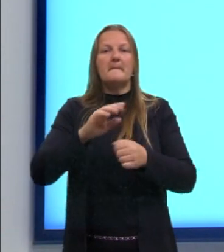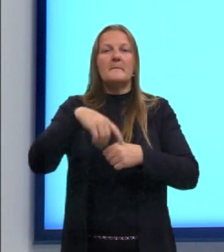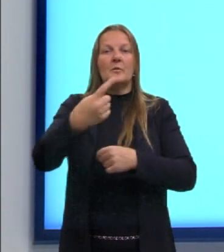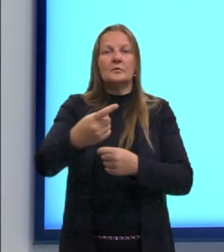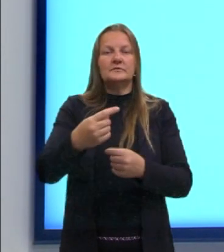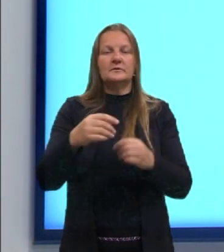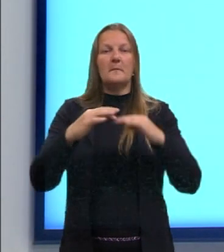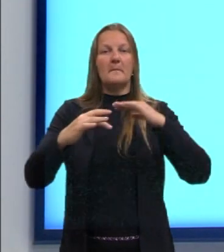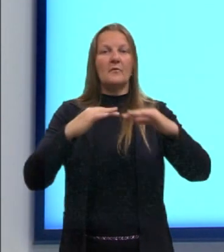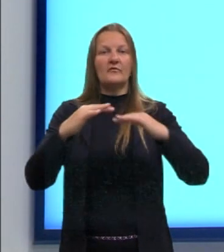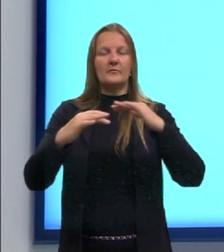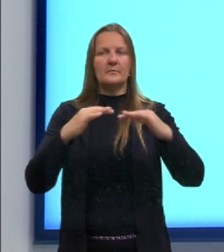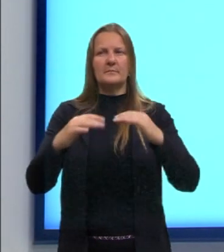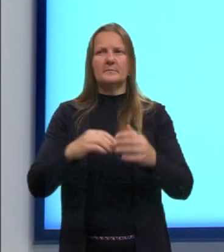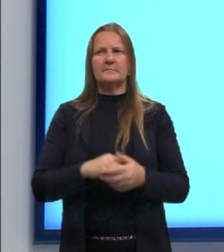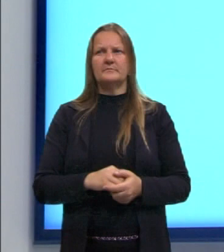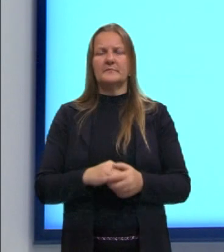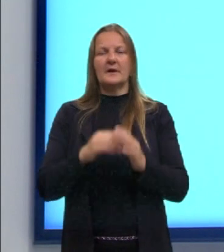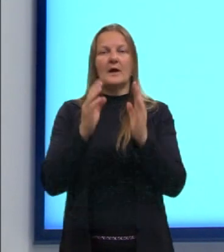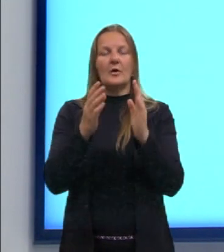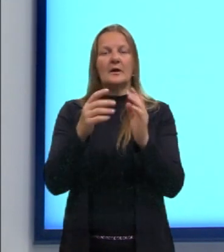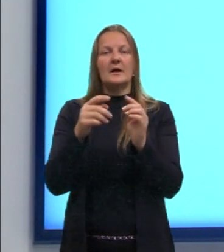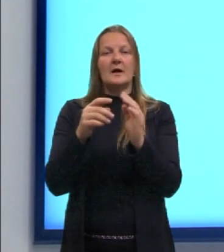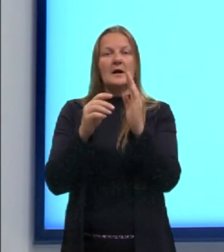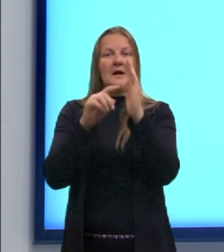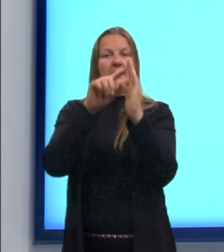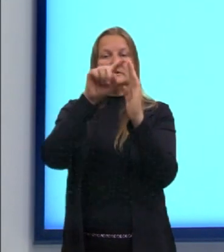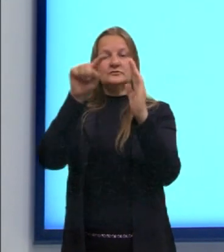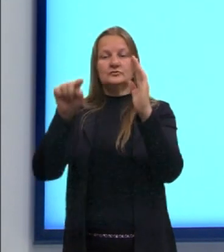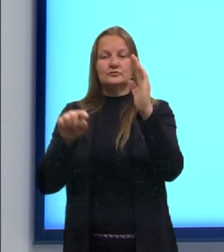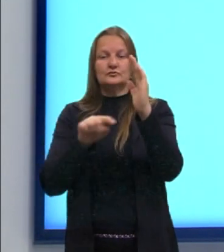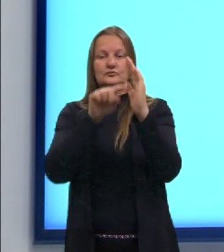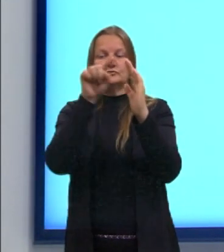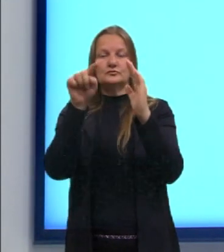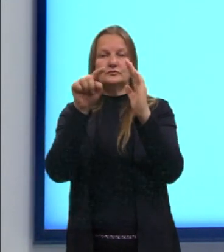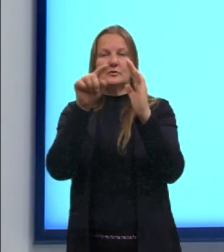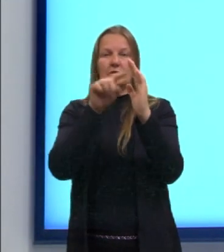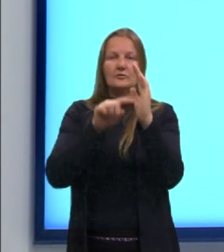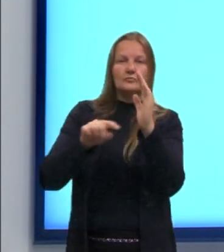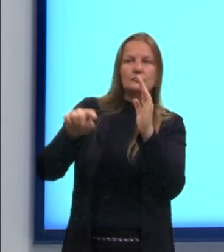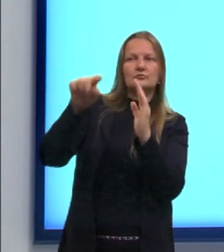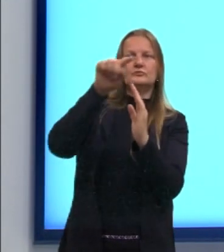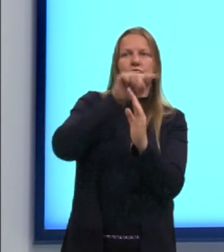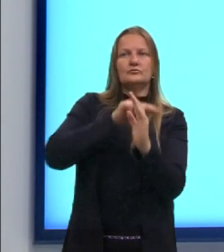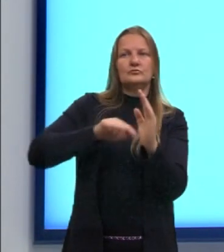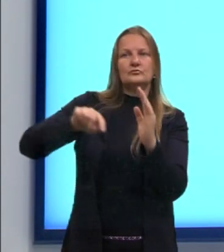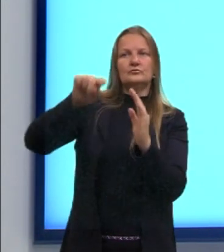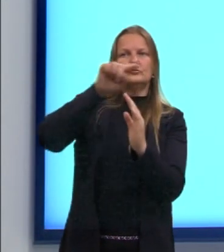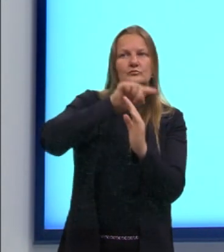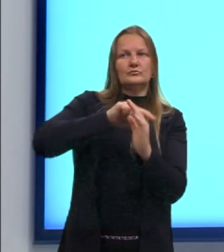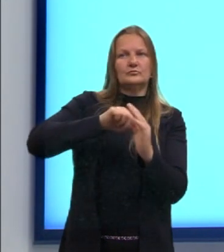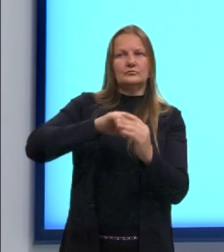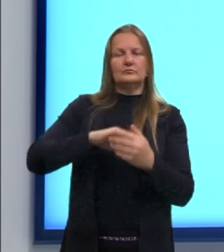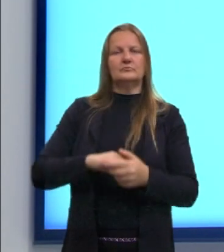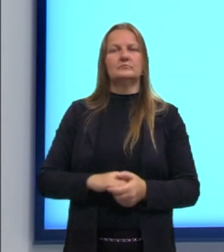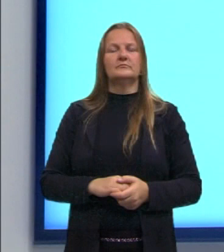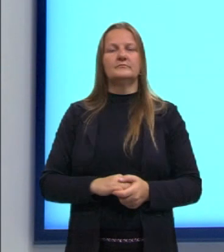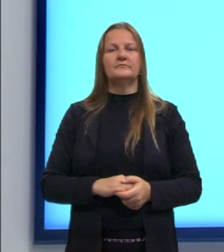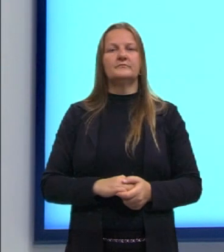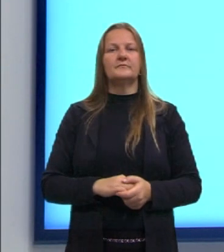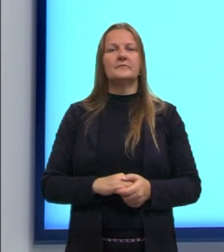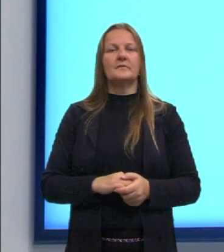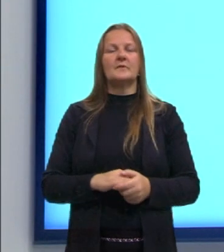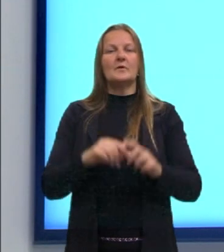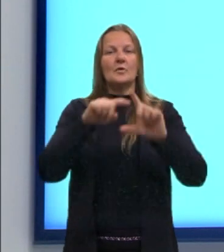ali. No sentido anti-horário, ele vai andar um arco de circunferência cujo ângulo central